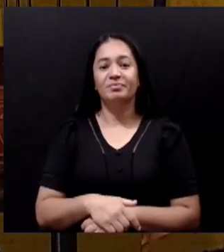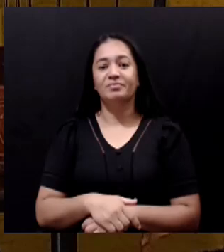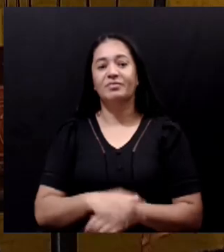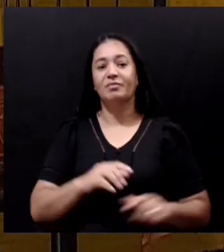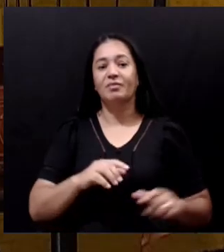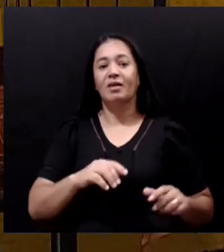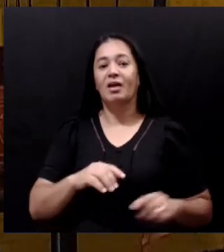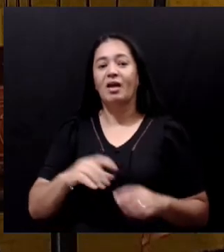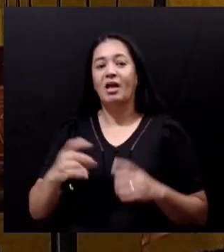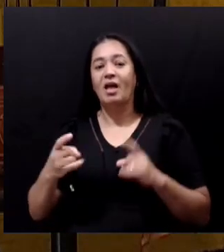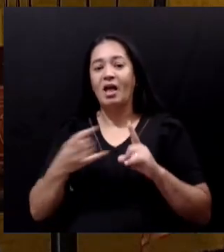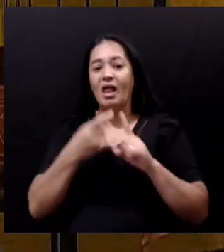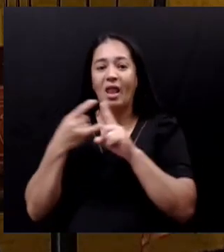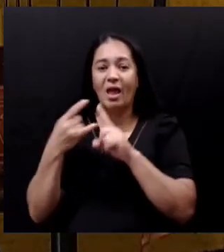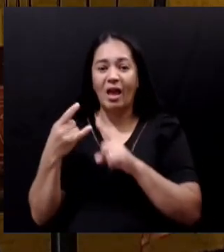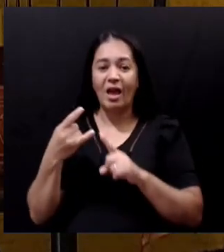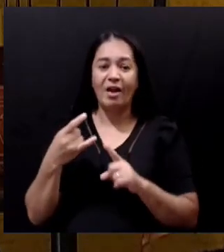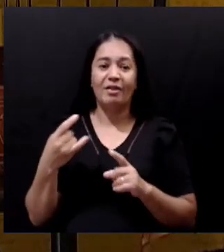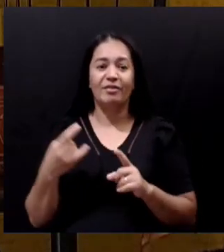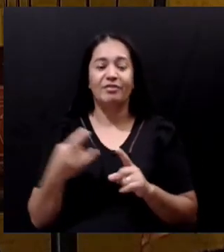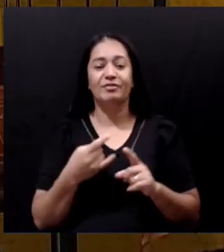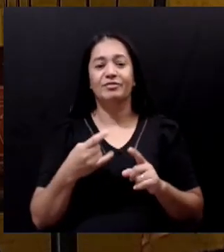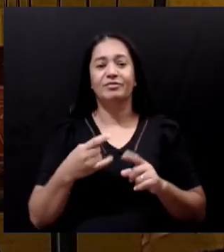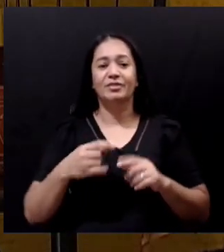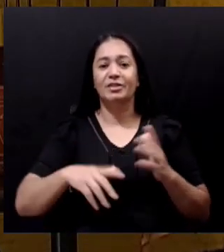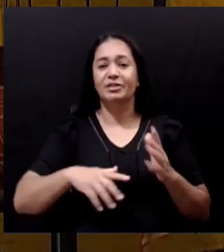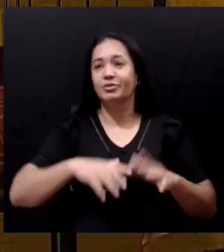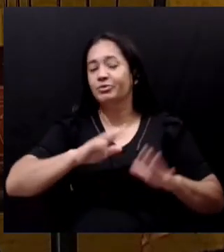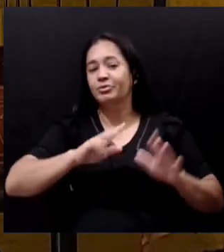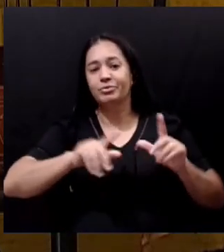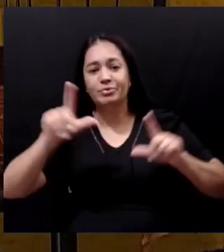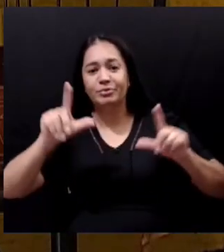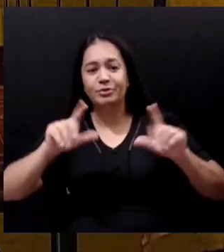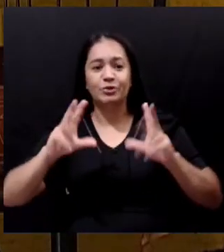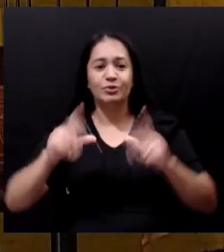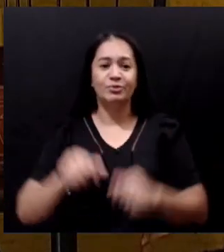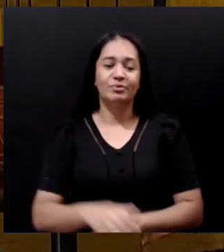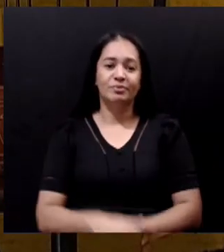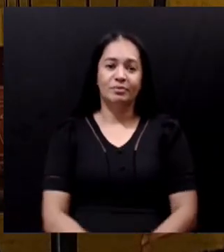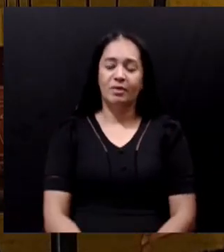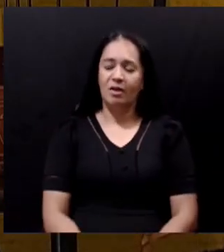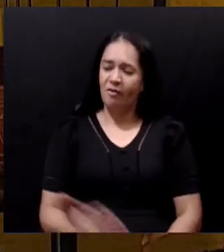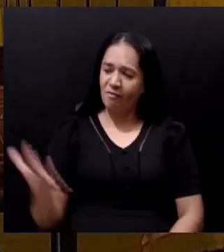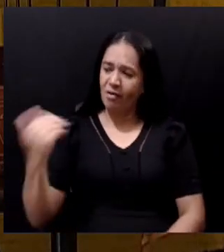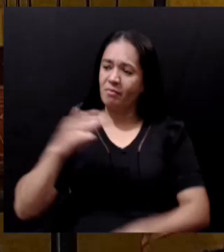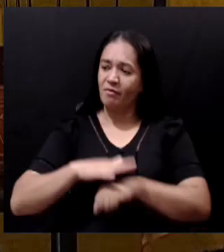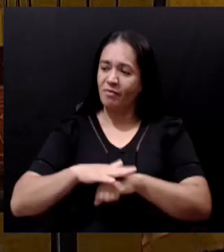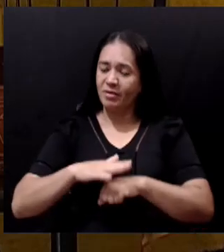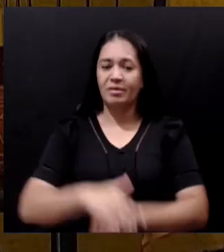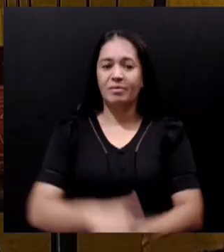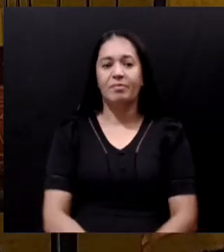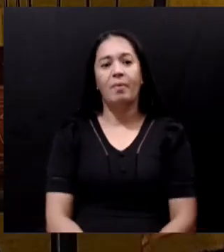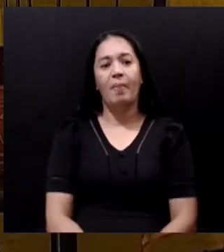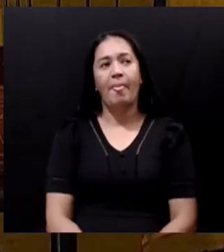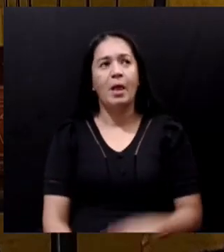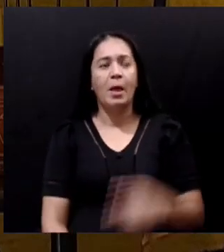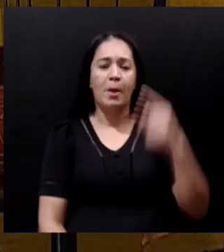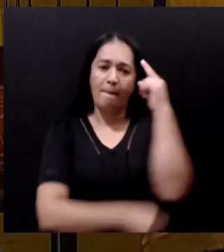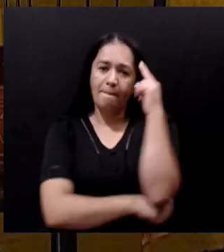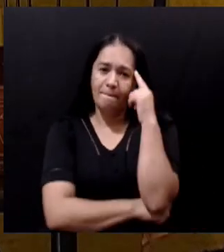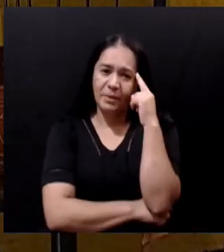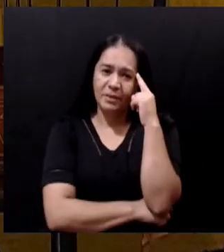até tarde, aquelas bandas de forró, tudo tocando. Então, aí falou assim, vamos fazer pastel. Aí fiquei pensando, falei, vamos jogar no grupo do